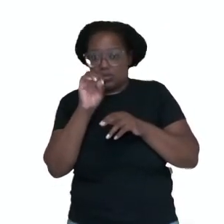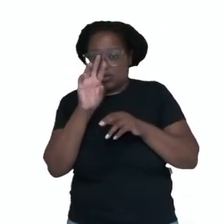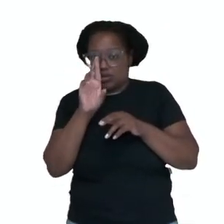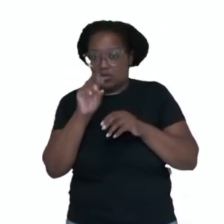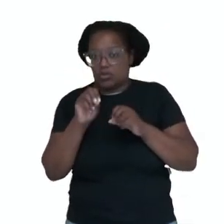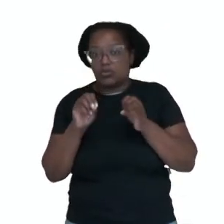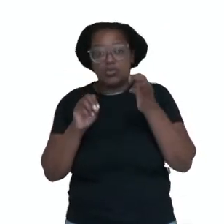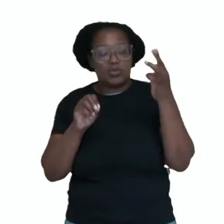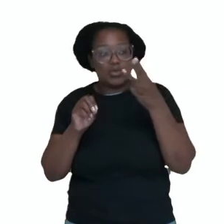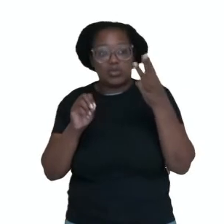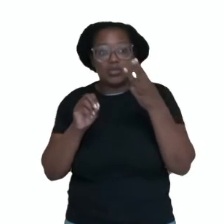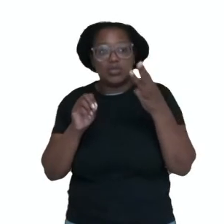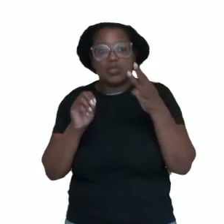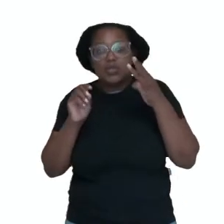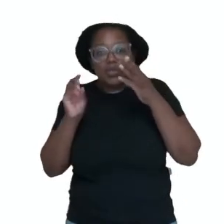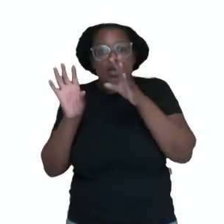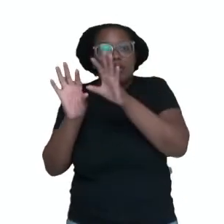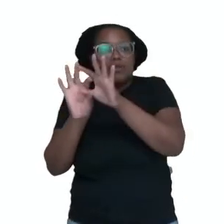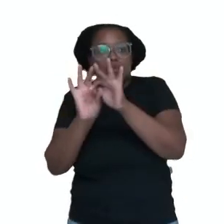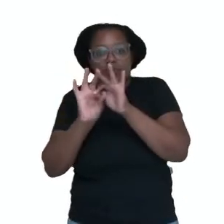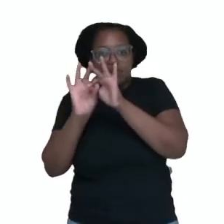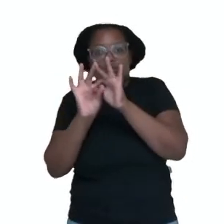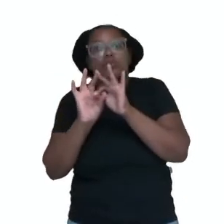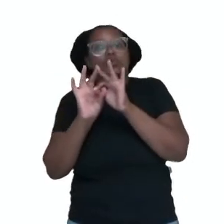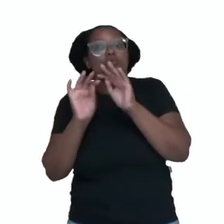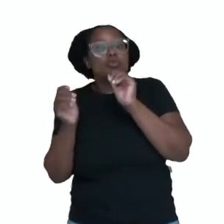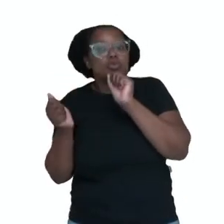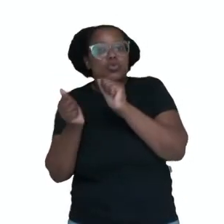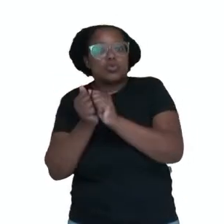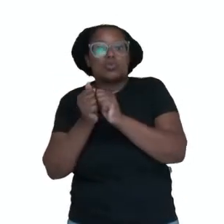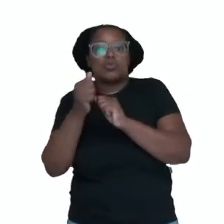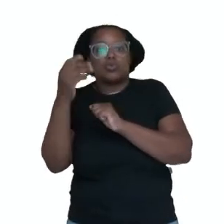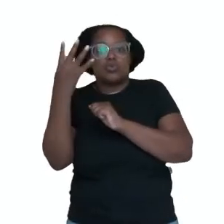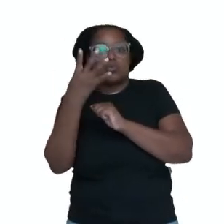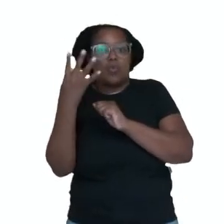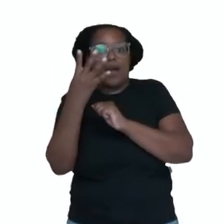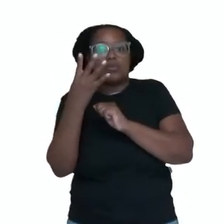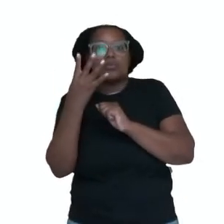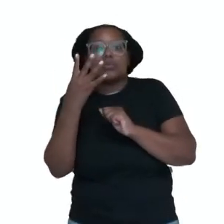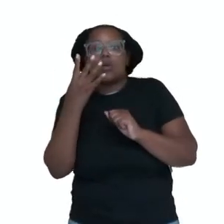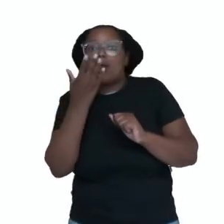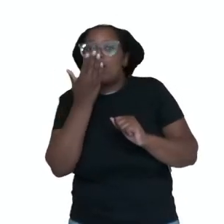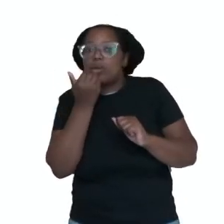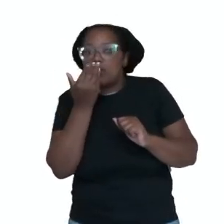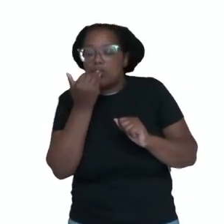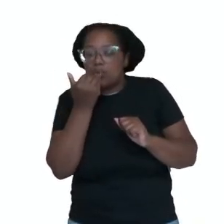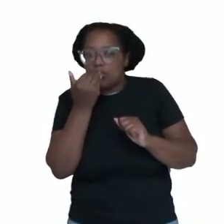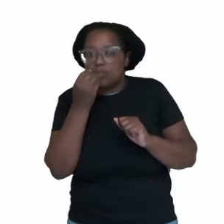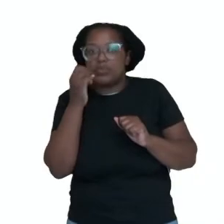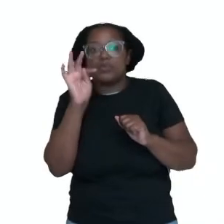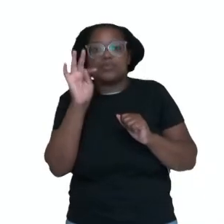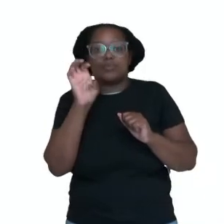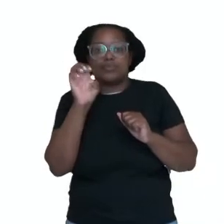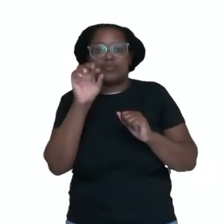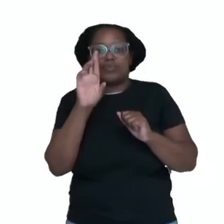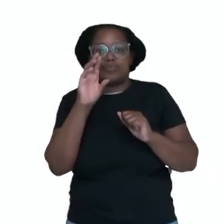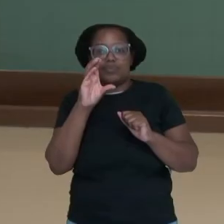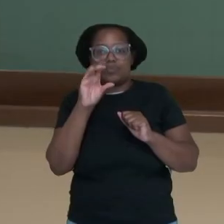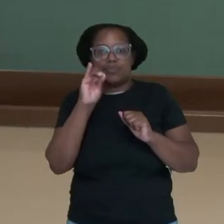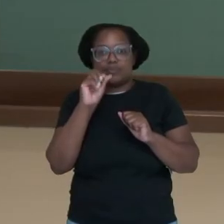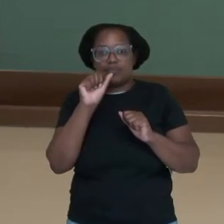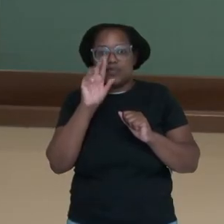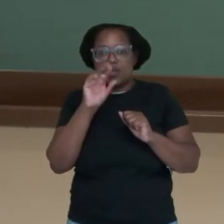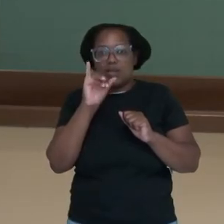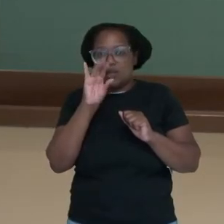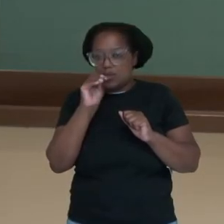consumidores secundários e o quarto nível trófico é dos consumidores terciários. Então, nós podemos